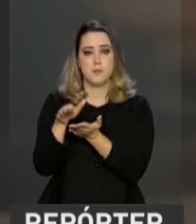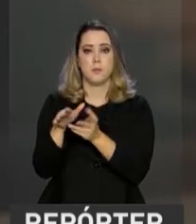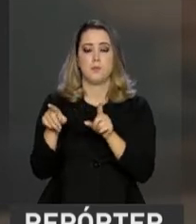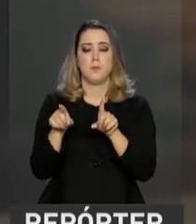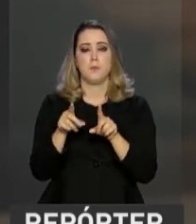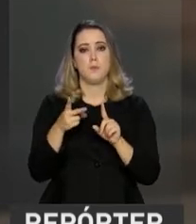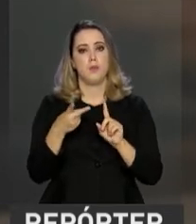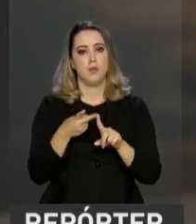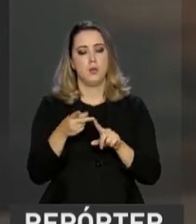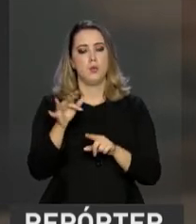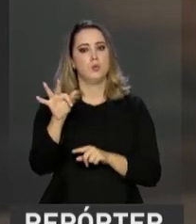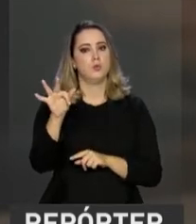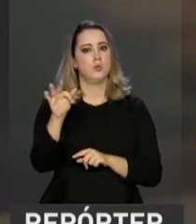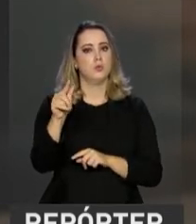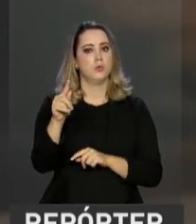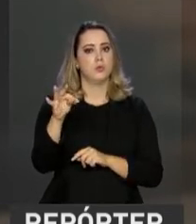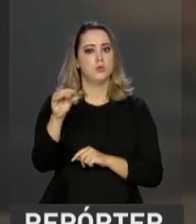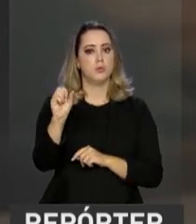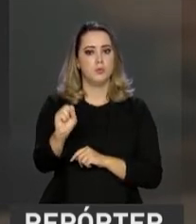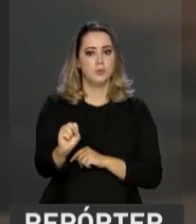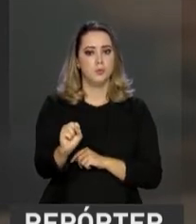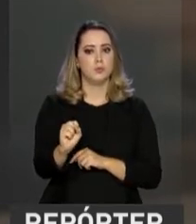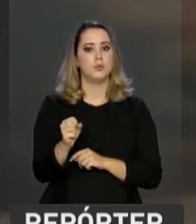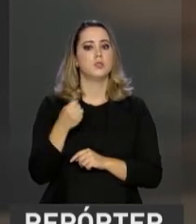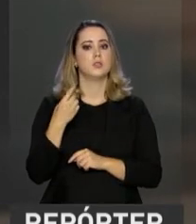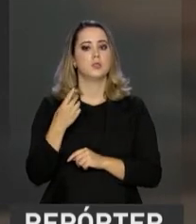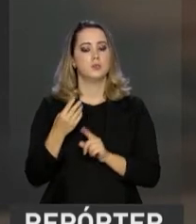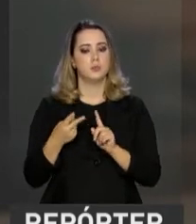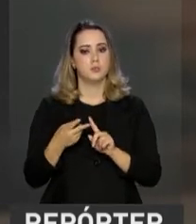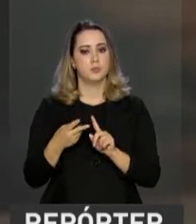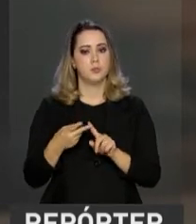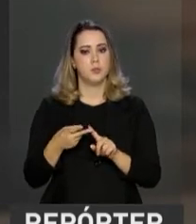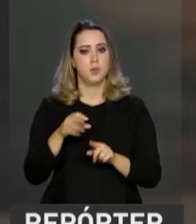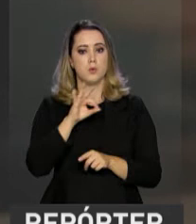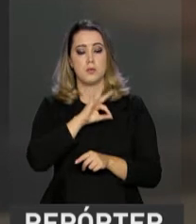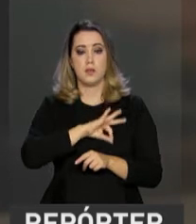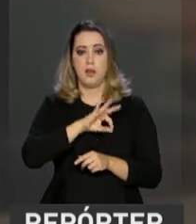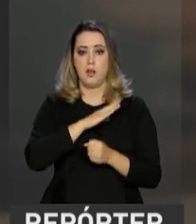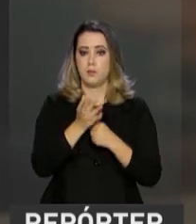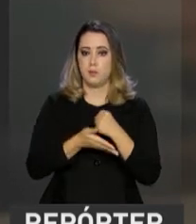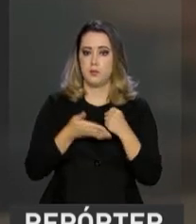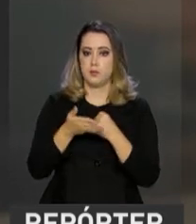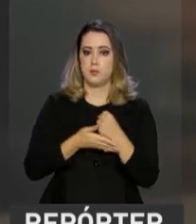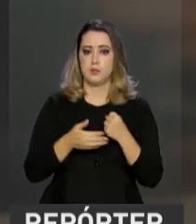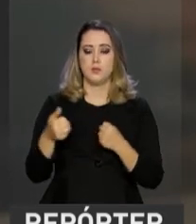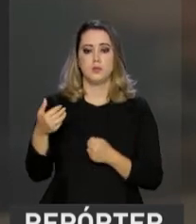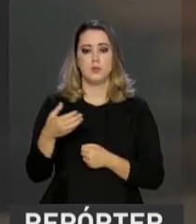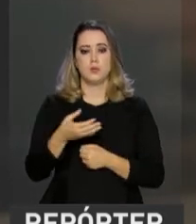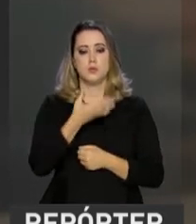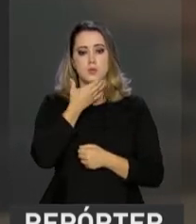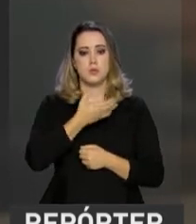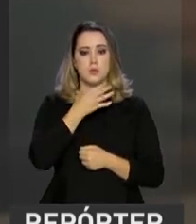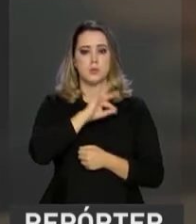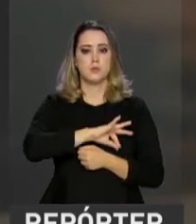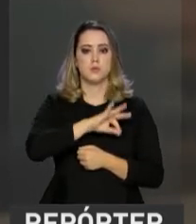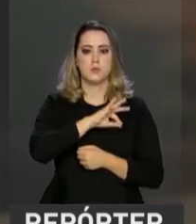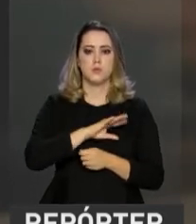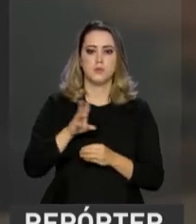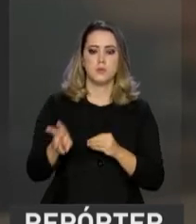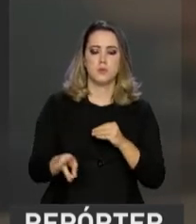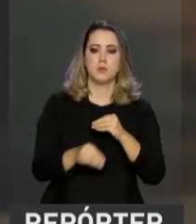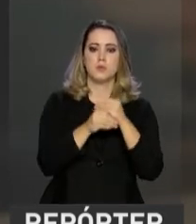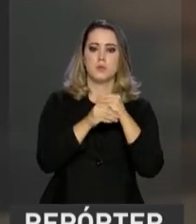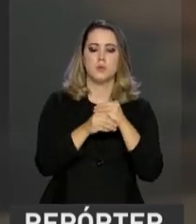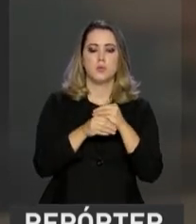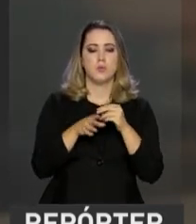causa, o fundo de garantia por tempo de serviço, o salário mínimo, o 13º salário, o adicional